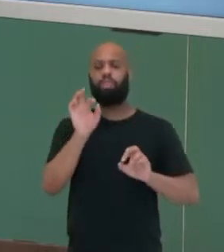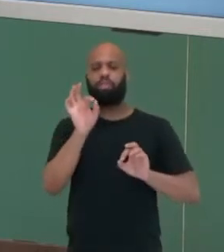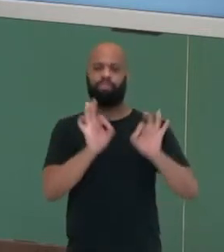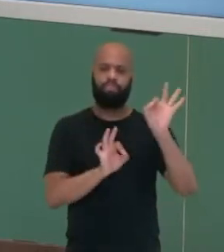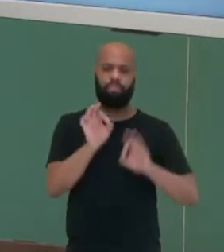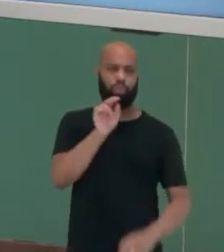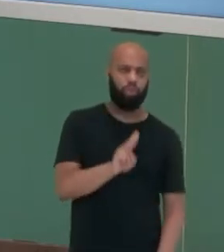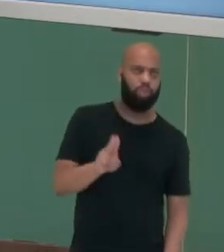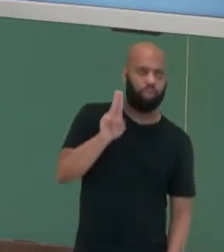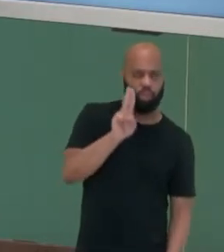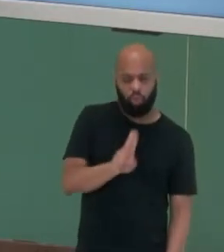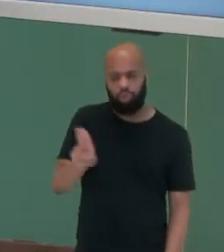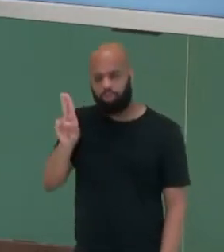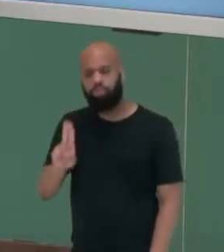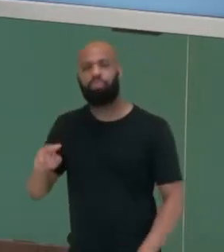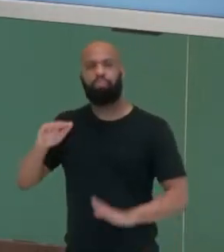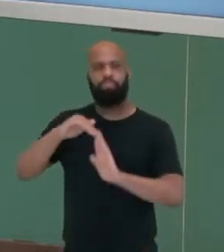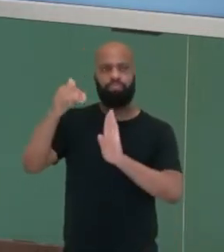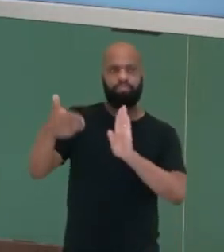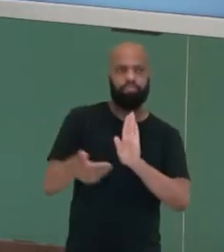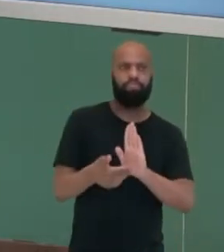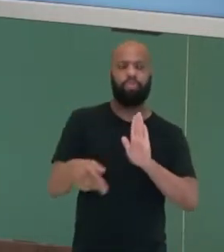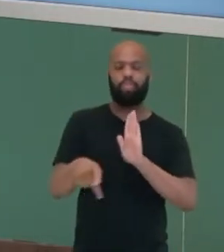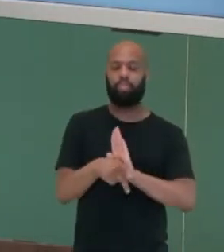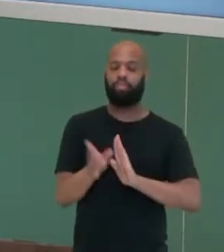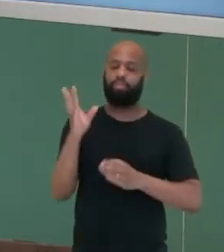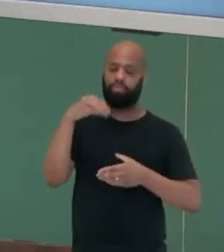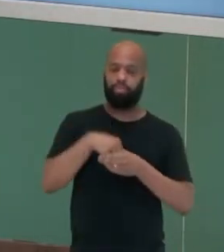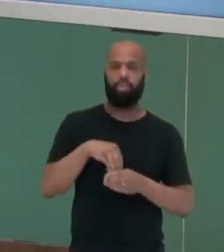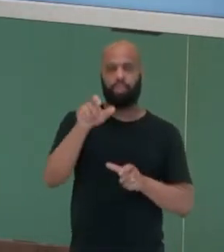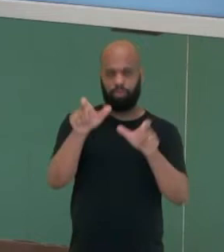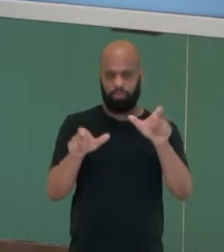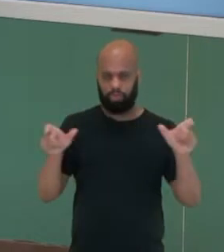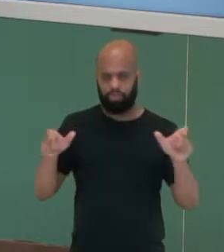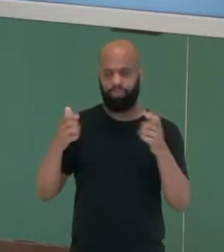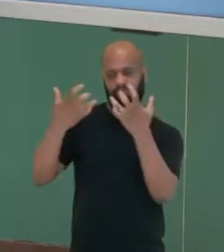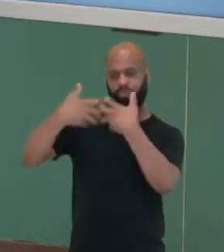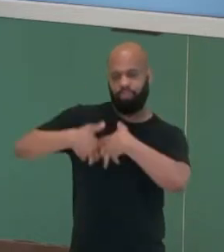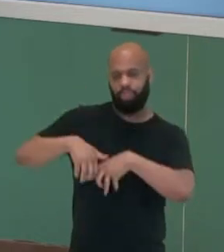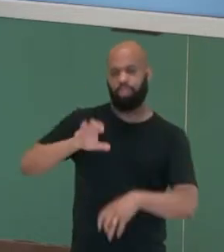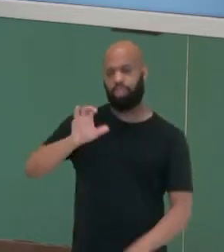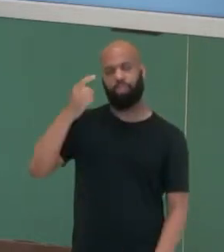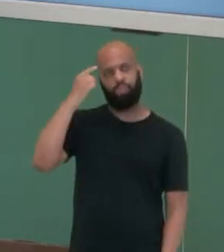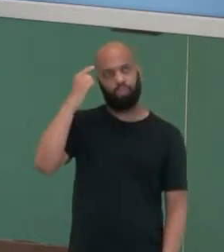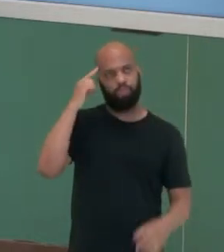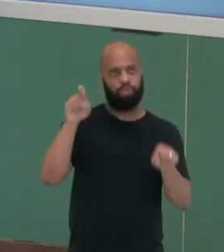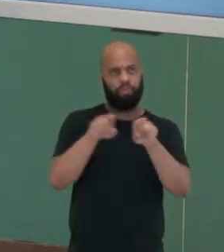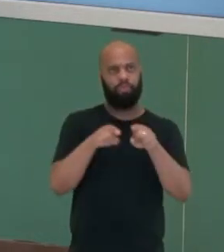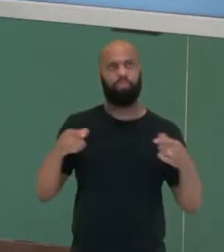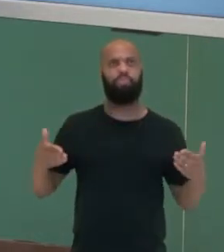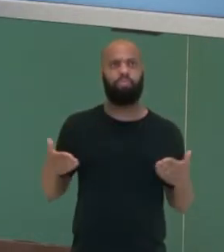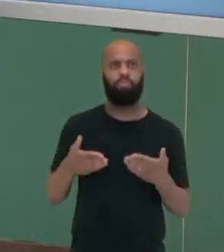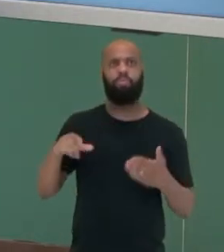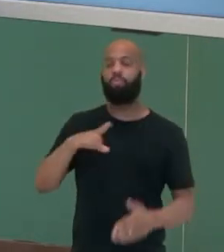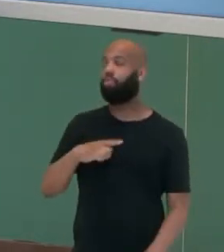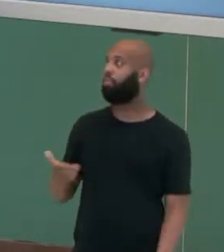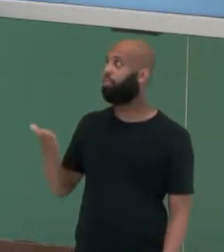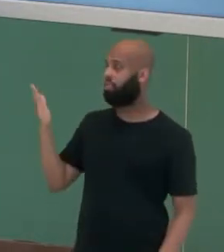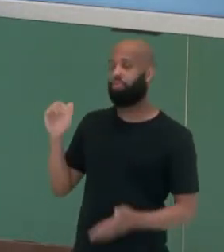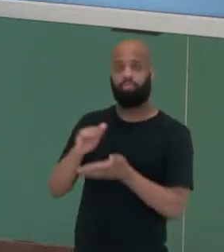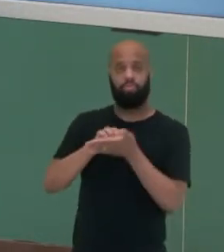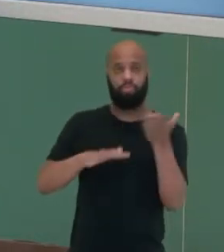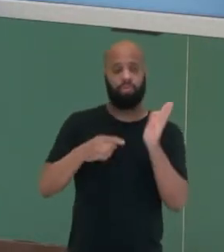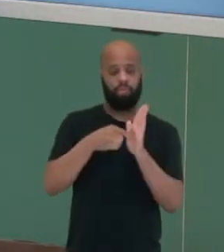faça aquilo, tudo está na pessoa. Raciocine essa ideia e agora vamos